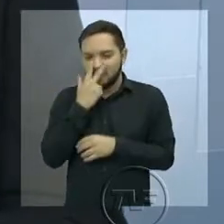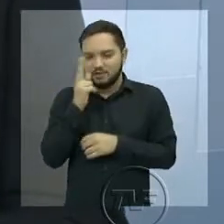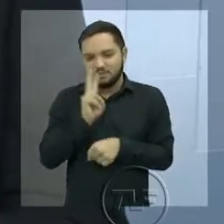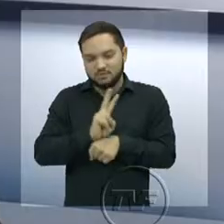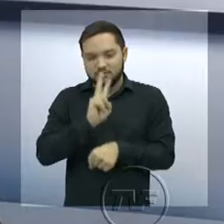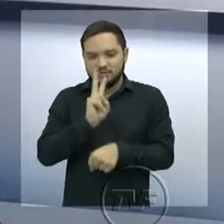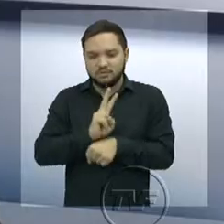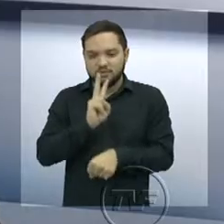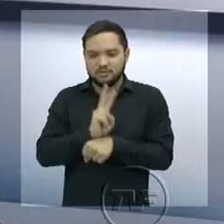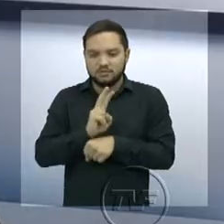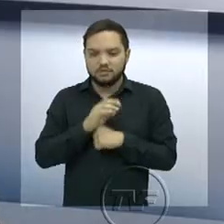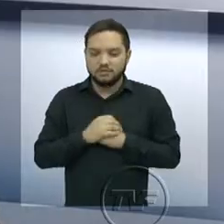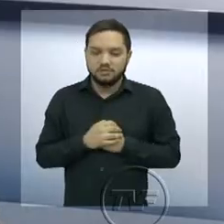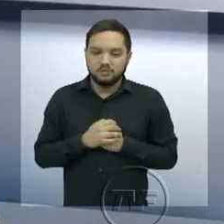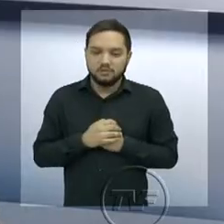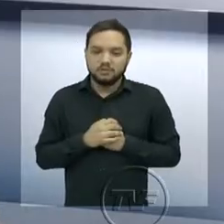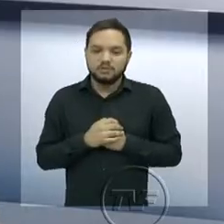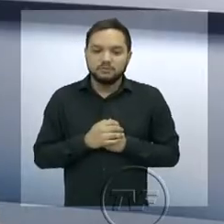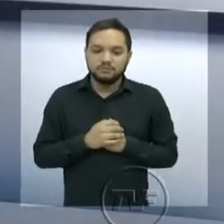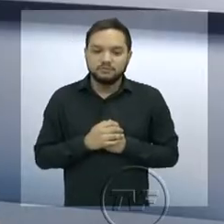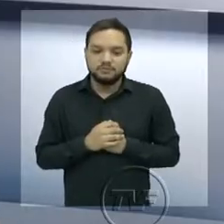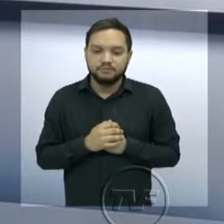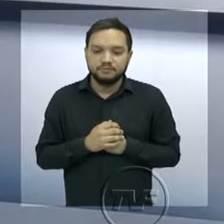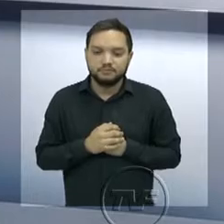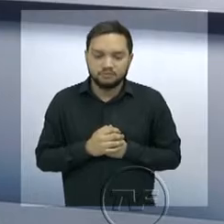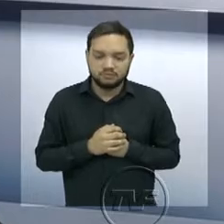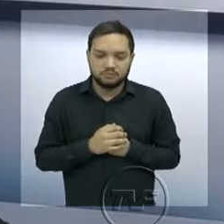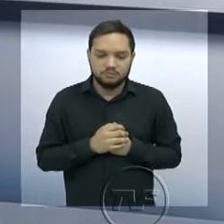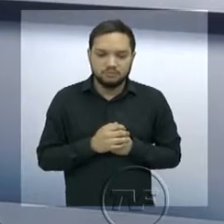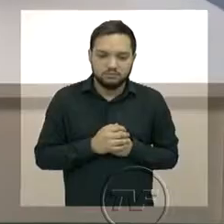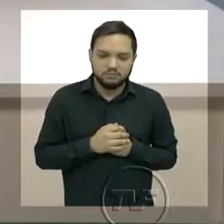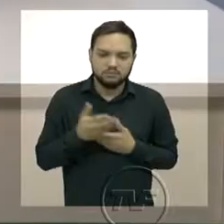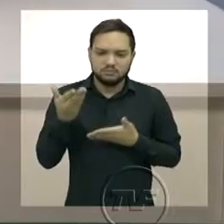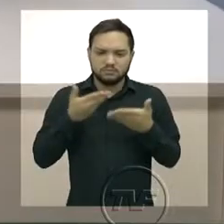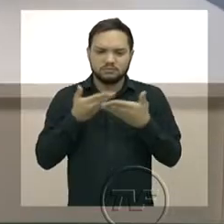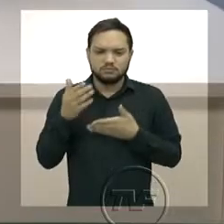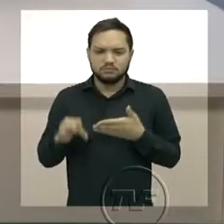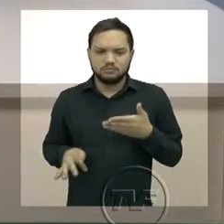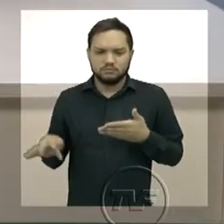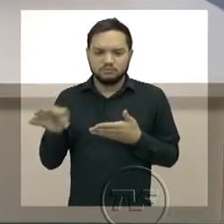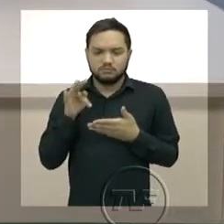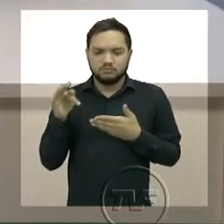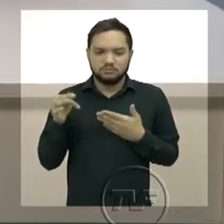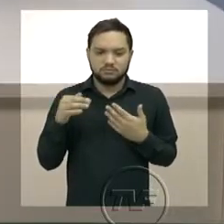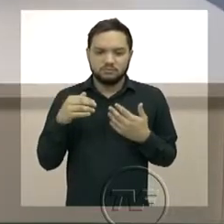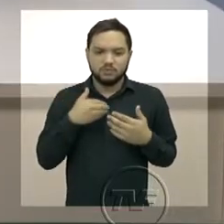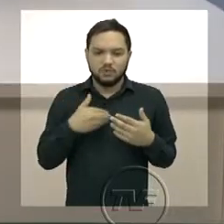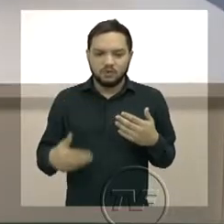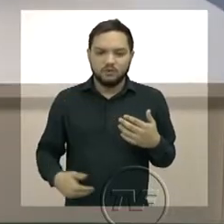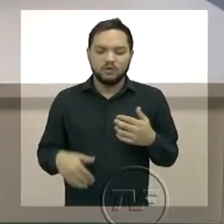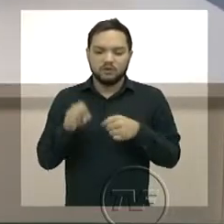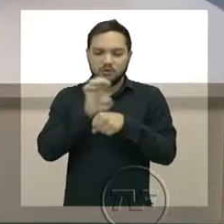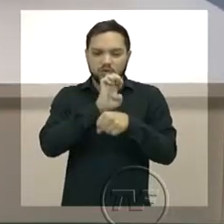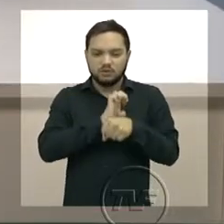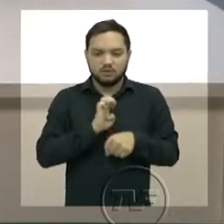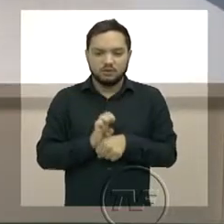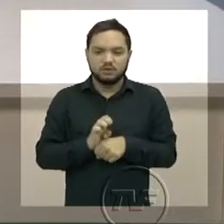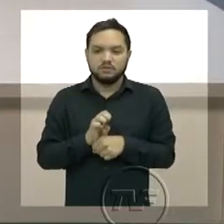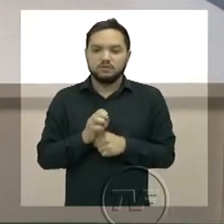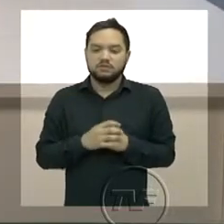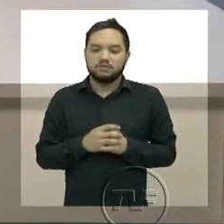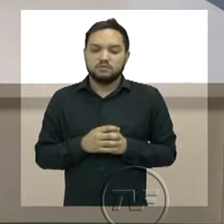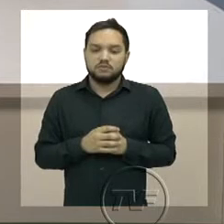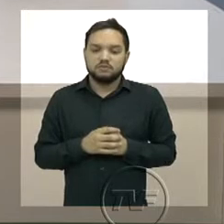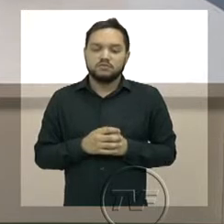que seria essas ações interfederativas? É para se relacionar com os demais governos estaduais, com o governo central, o